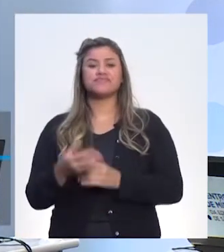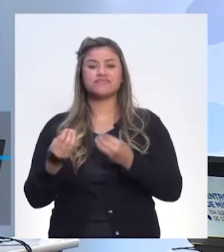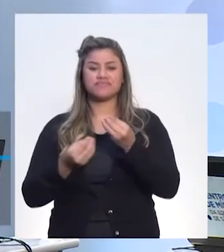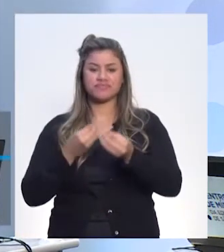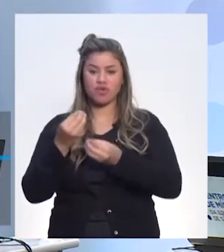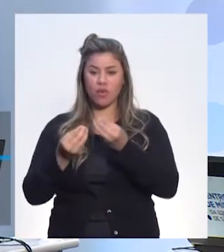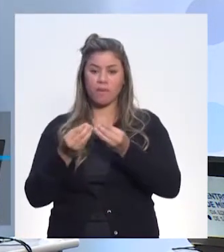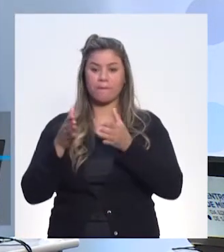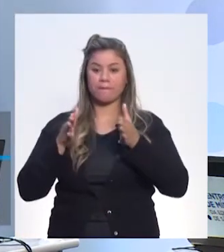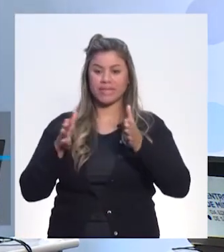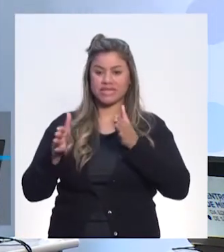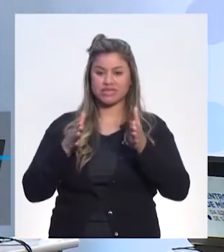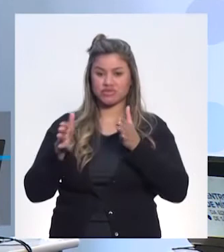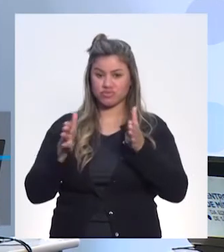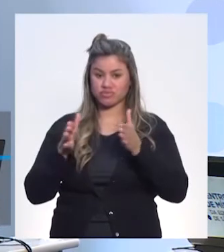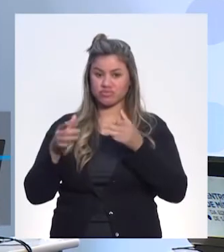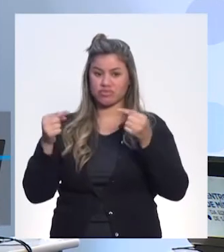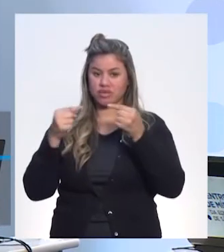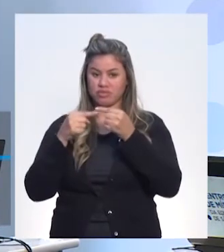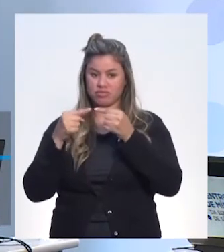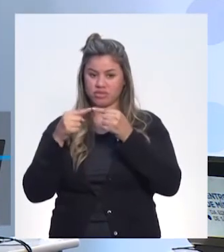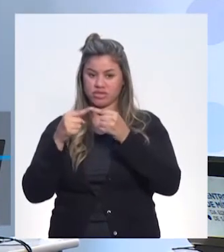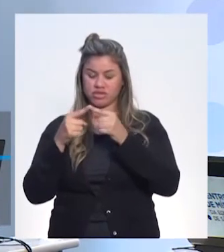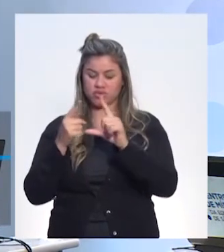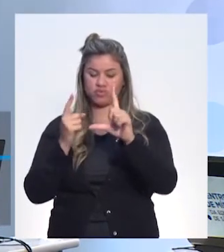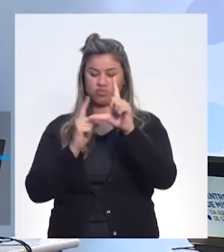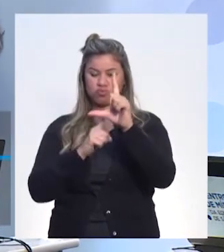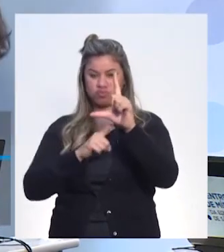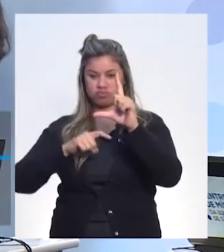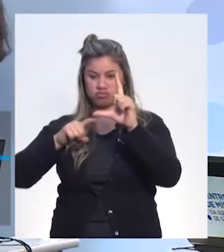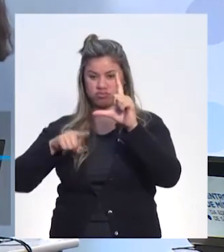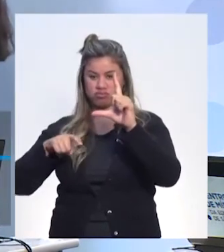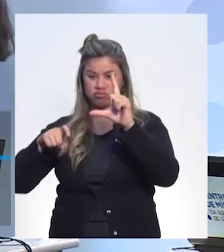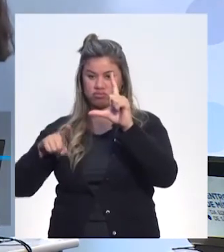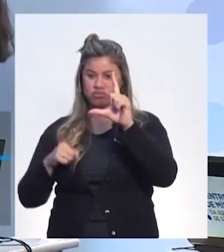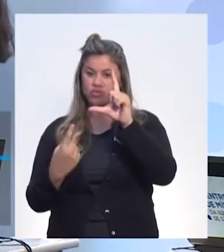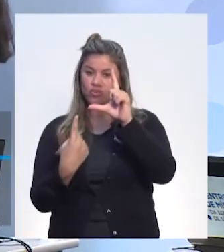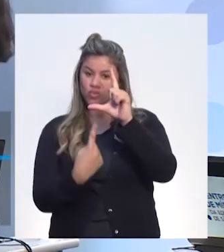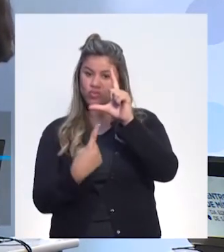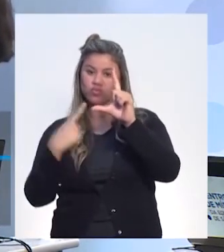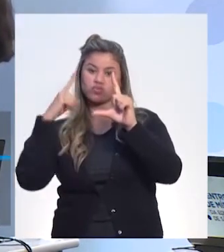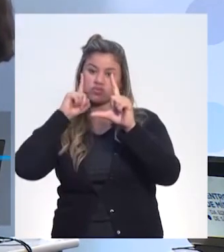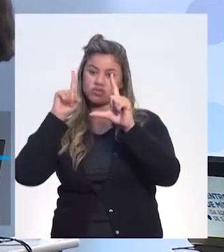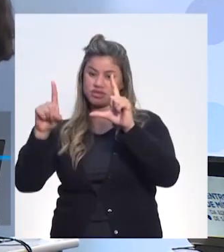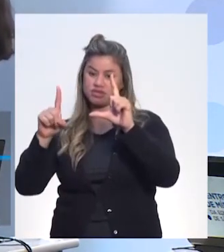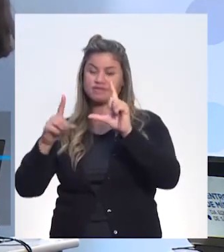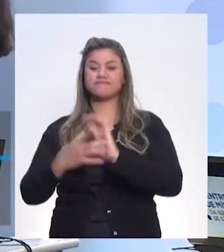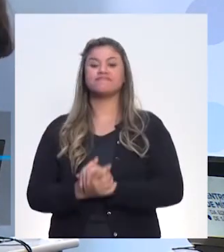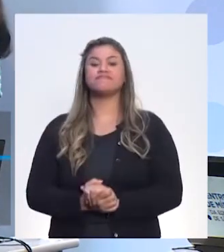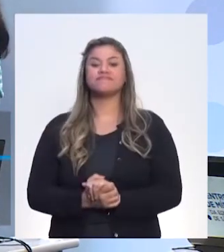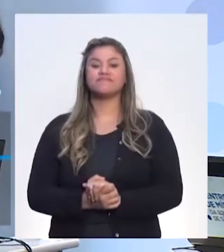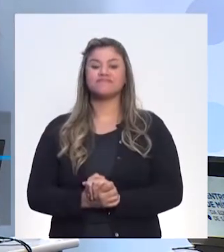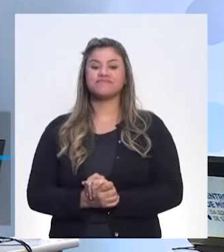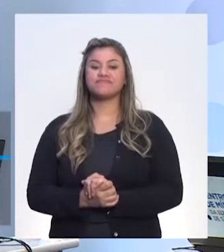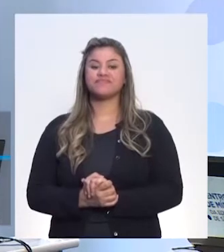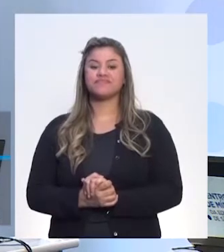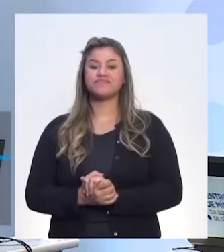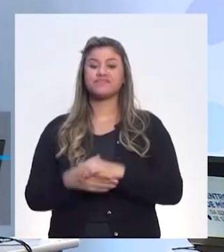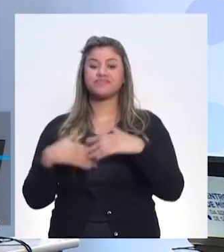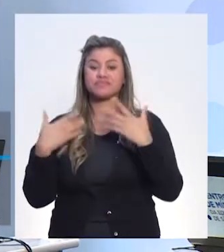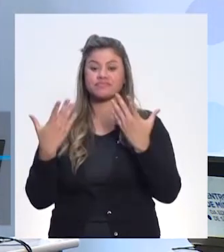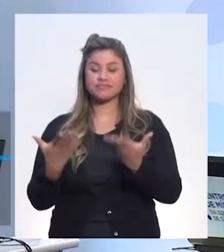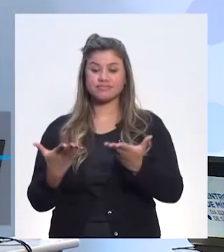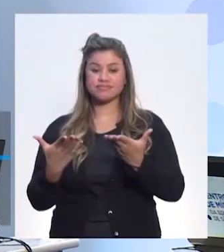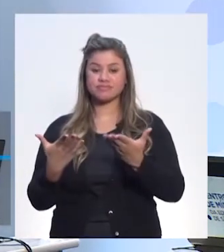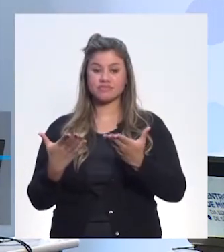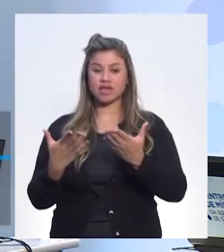período? A distância daqui até aqui, 1 dia. Muito bem. E eu vou